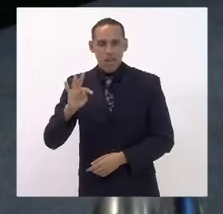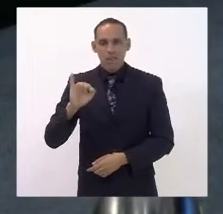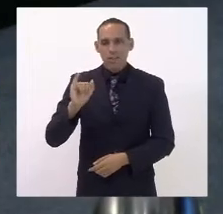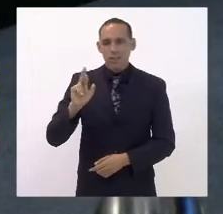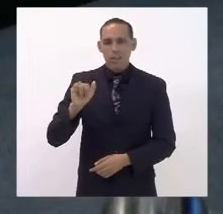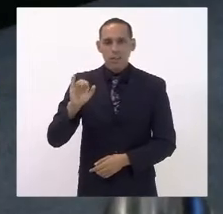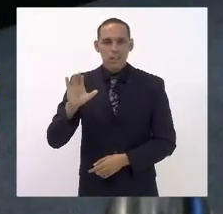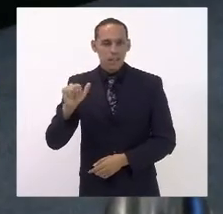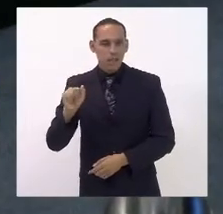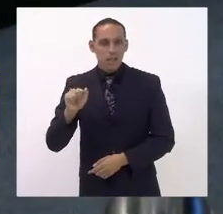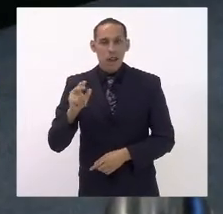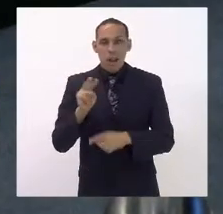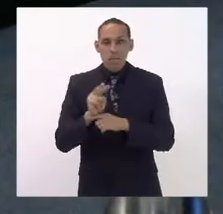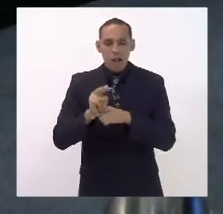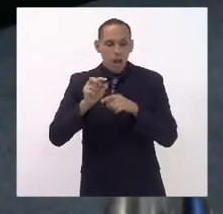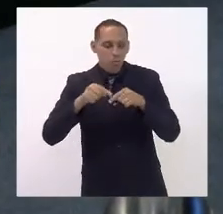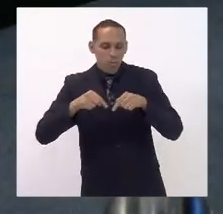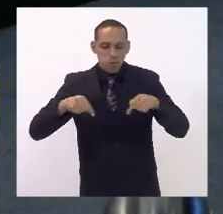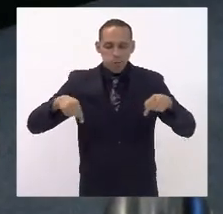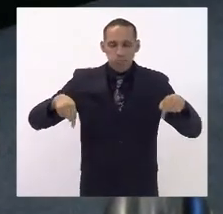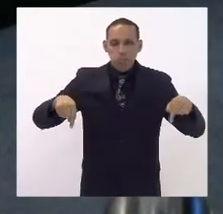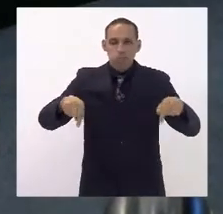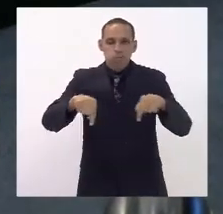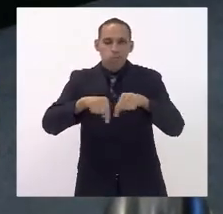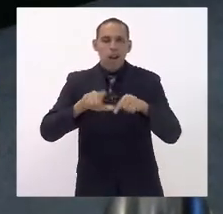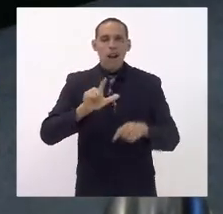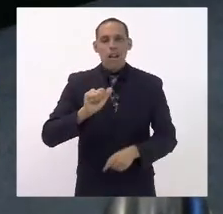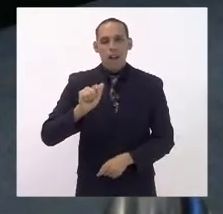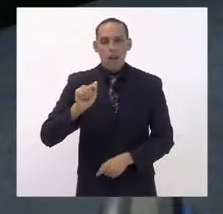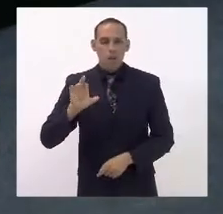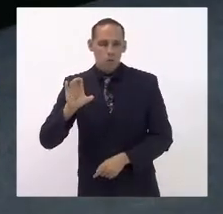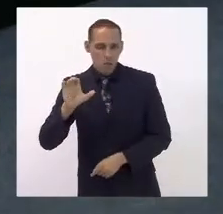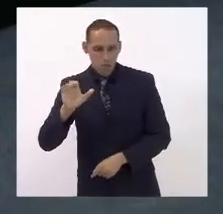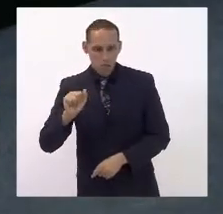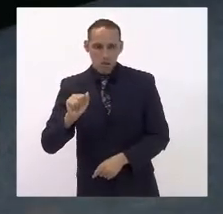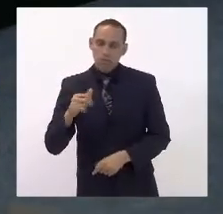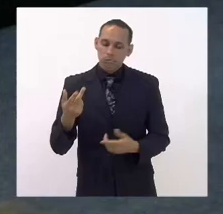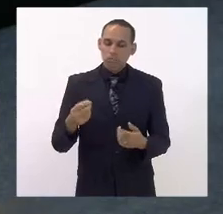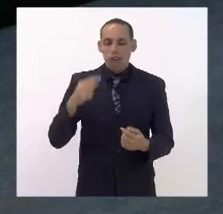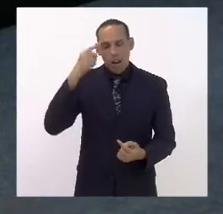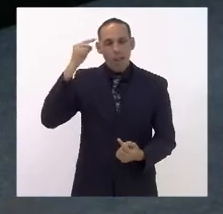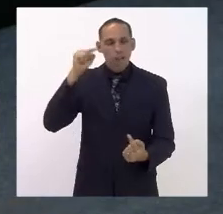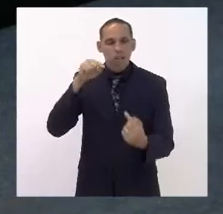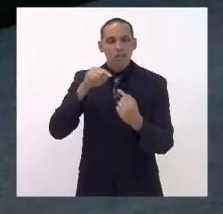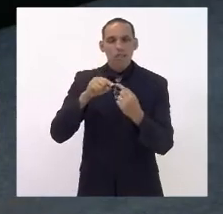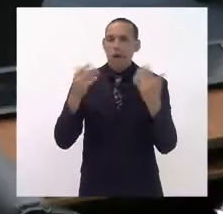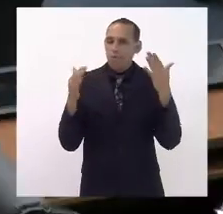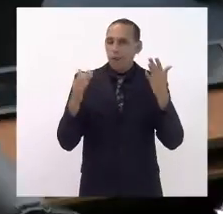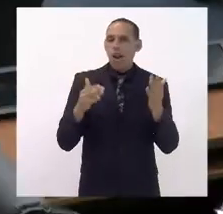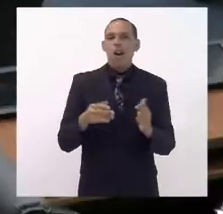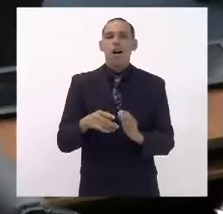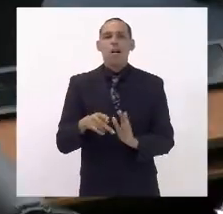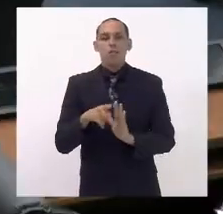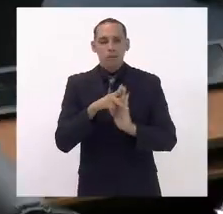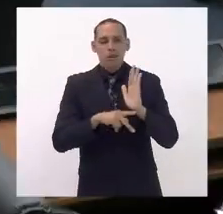de Itaipu e da Lagoa de Piratininga. Então, o parecer é favorável, parabenizando o autor do projeto.